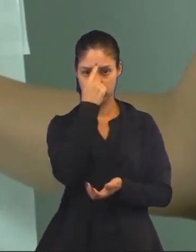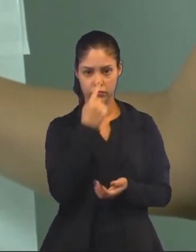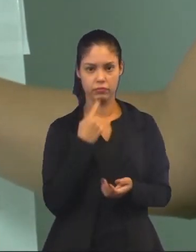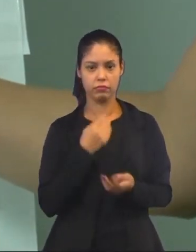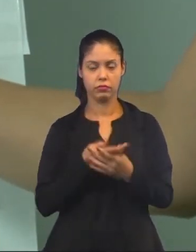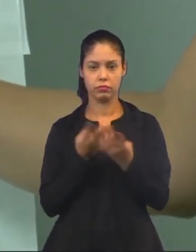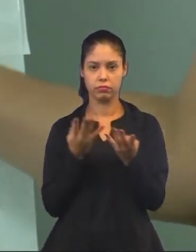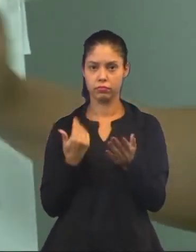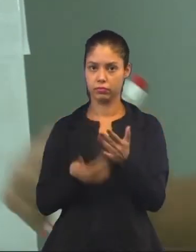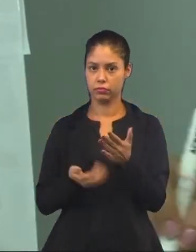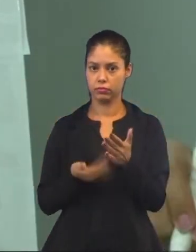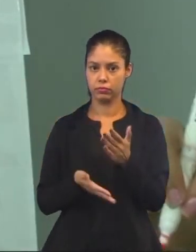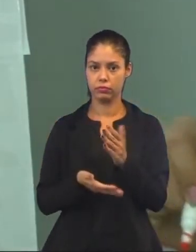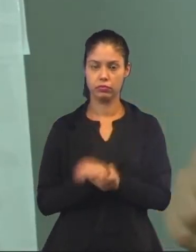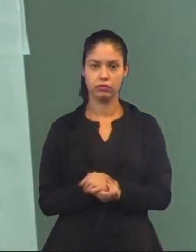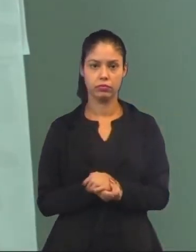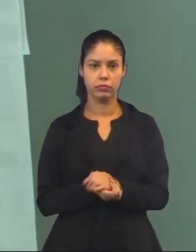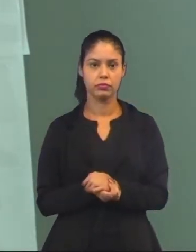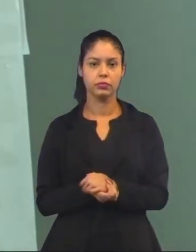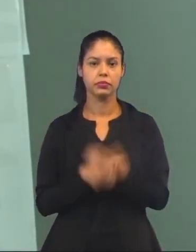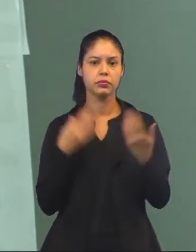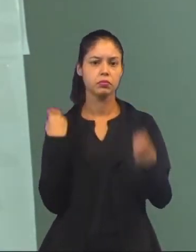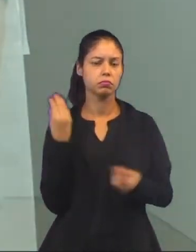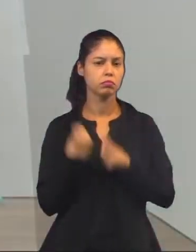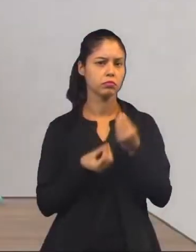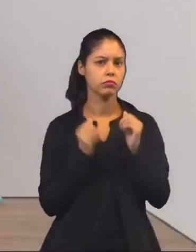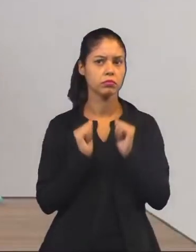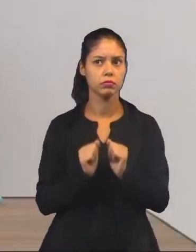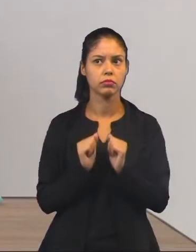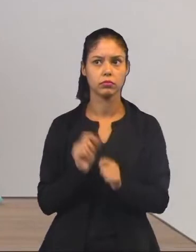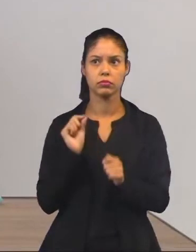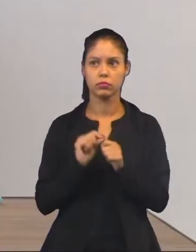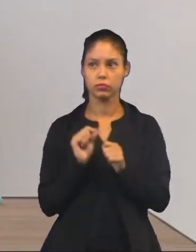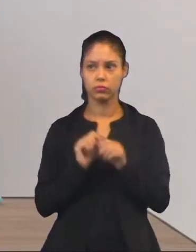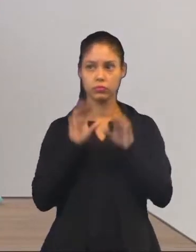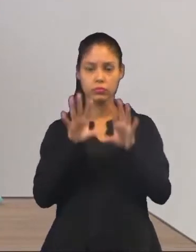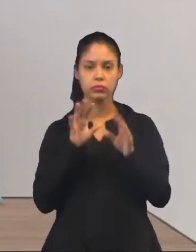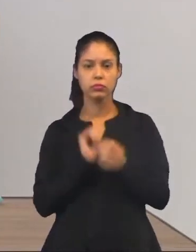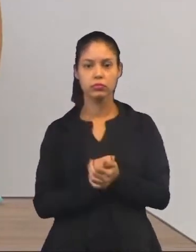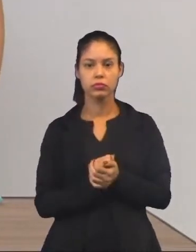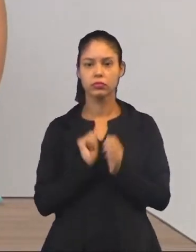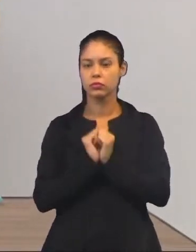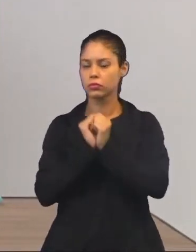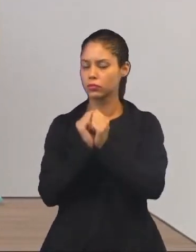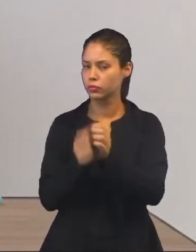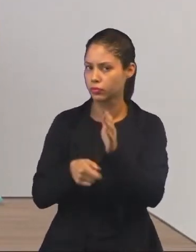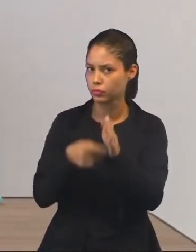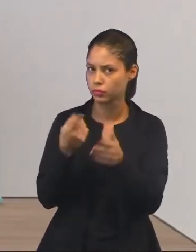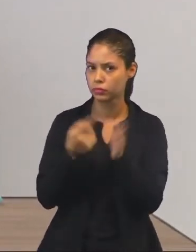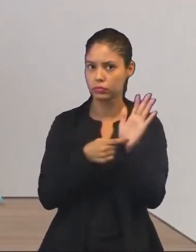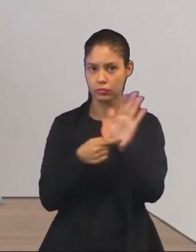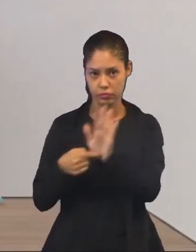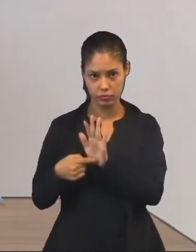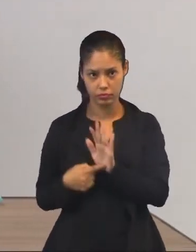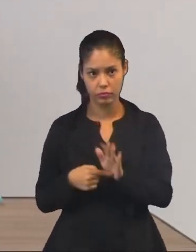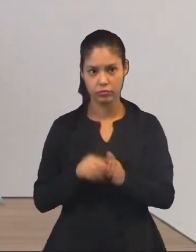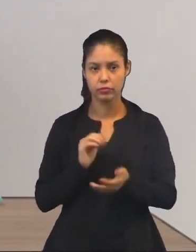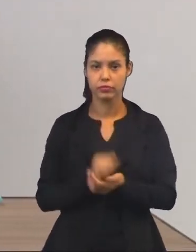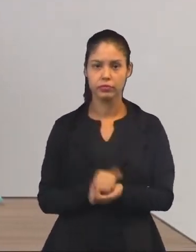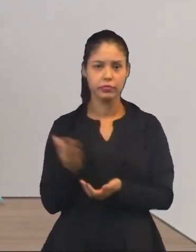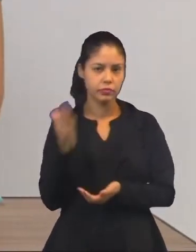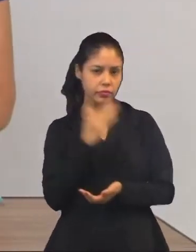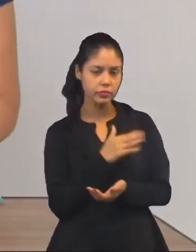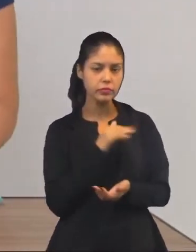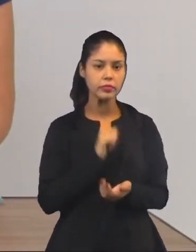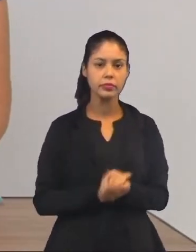quantas figurinhas ele perdeu. E como que nós podemos fazer isso? Vamos fazer juntos primeiro a representação no tapetinho?